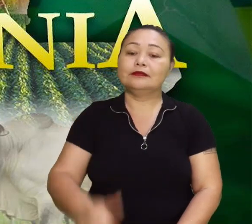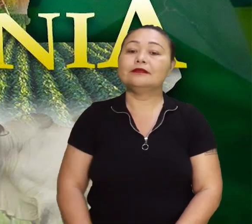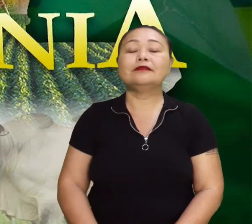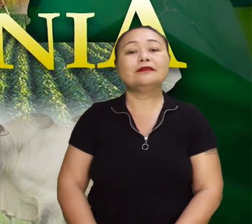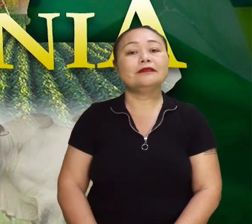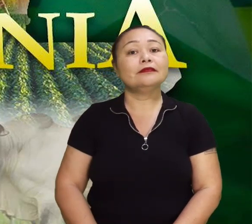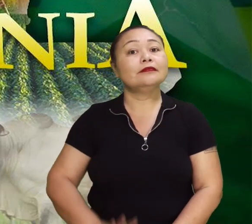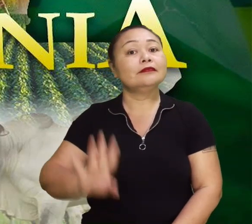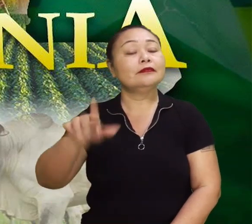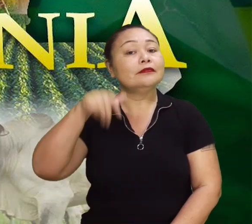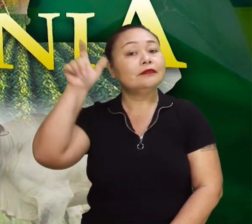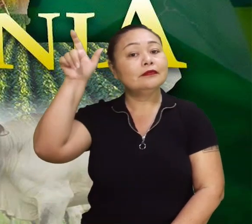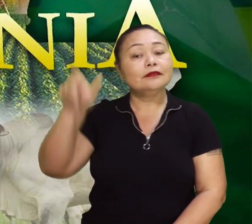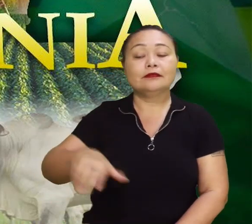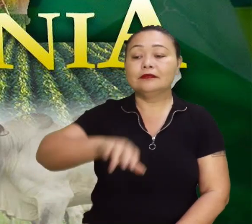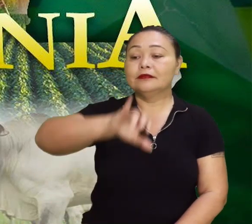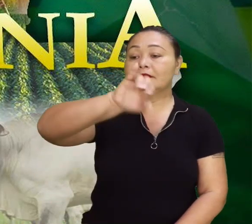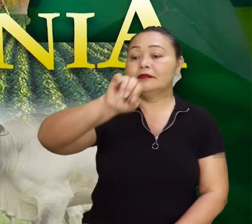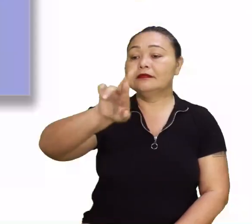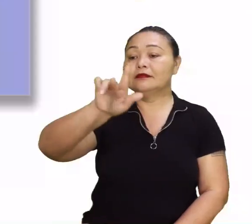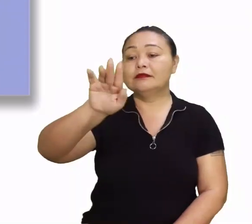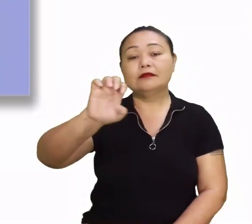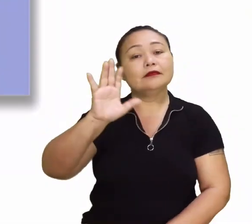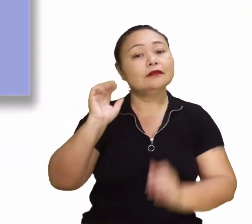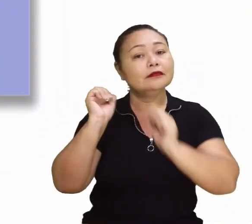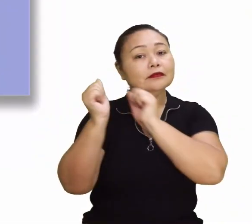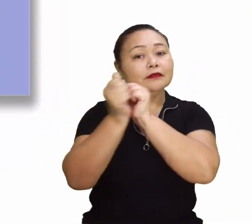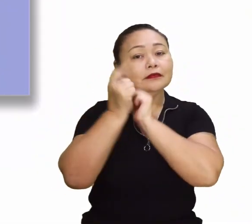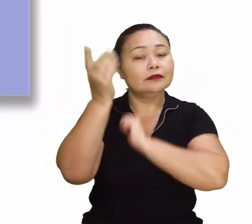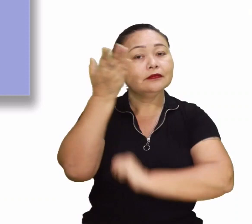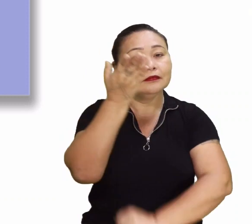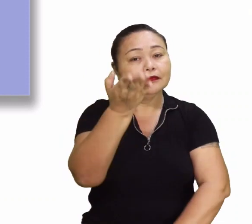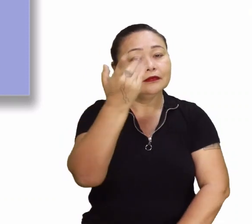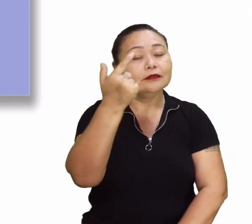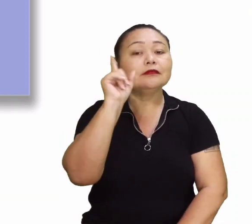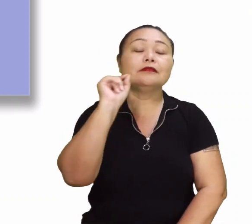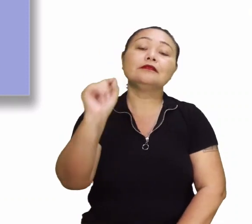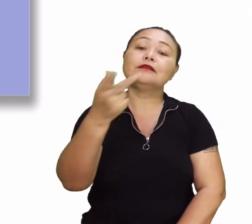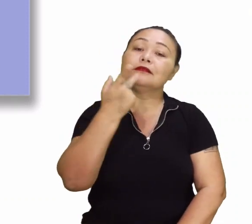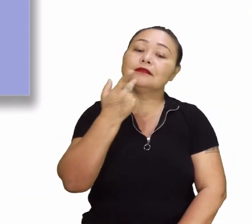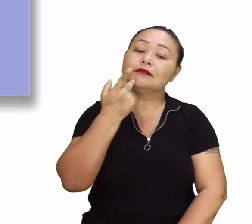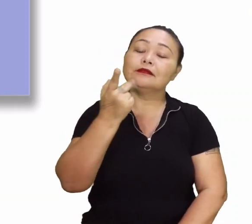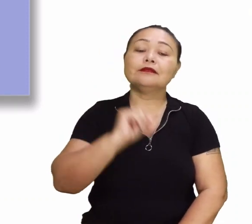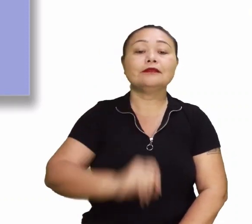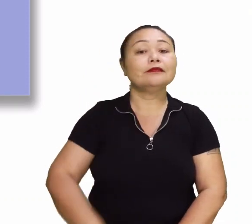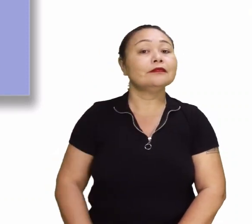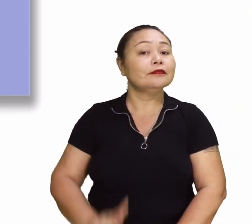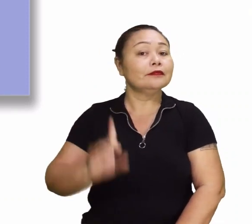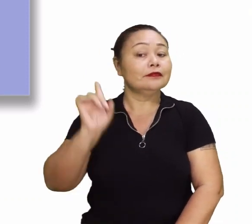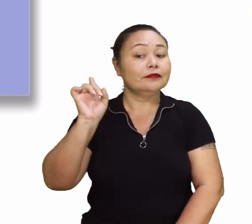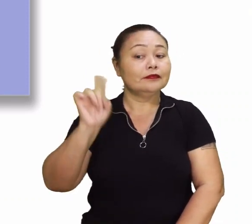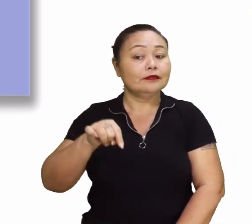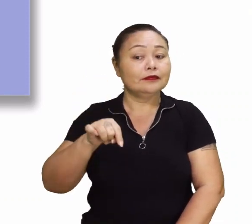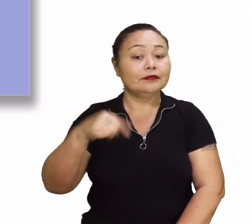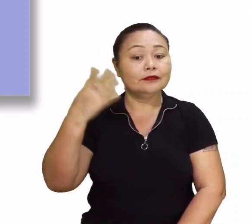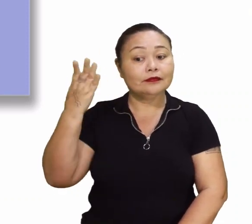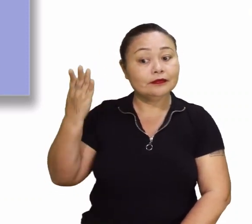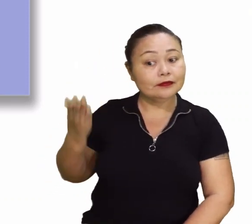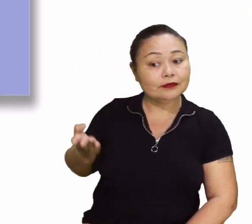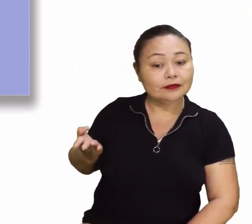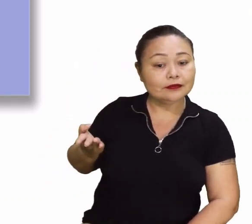18.1. Eu, professor Jorge, junto com vocês. Vamos lá. O que nós vamos ver hoje, professor? Bem, nós vamos ver isso aí,